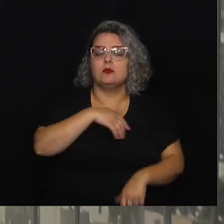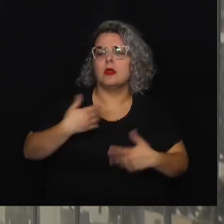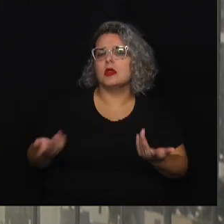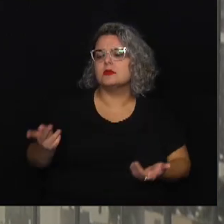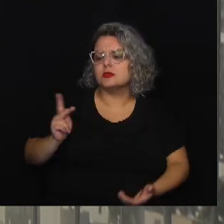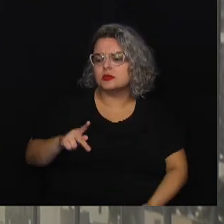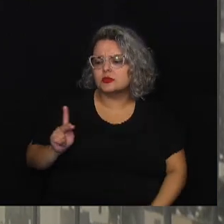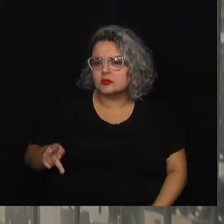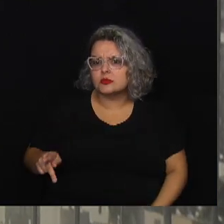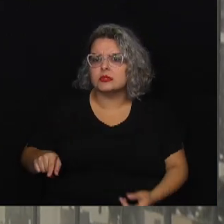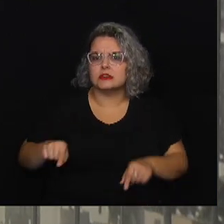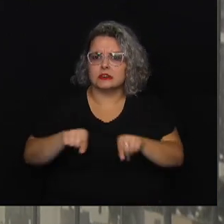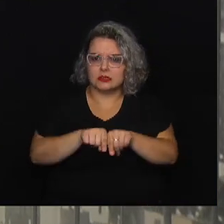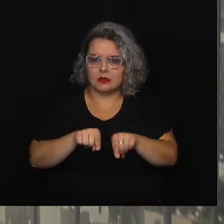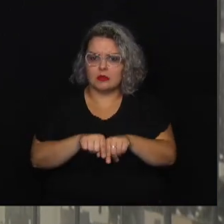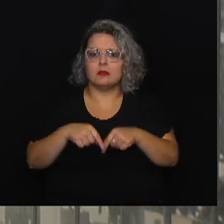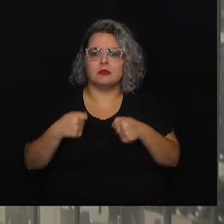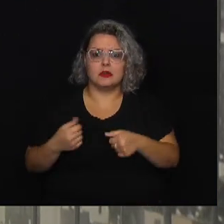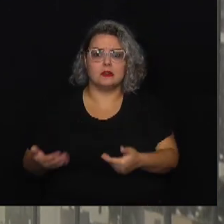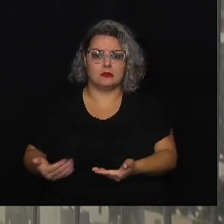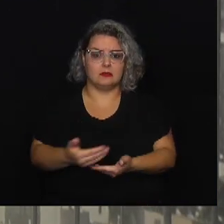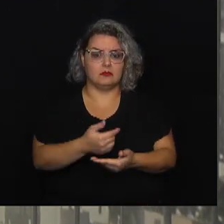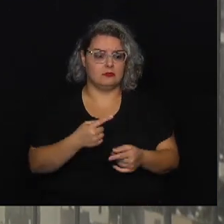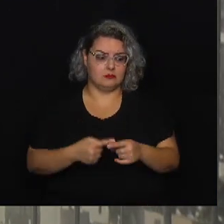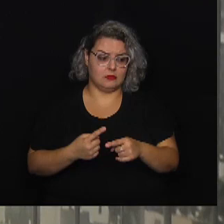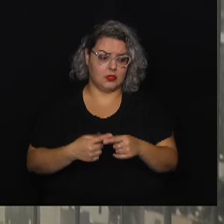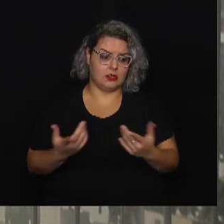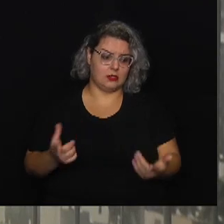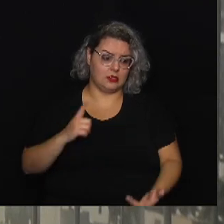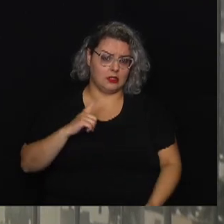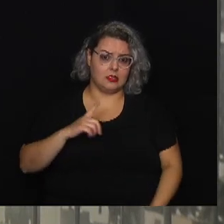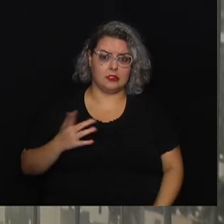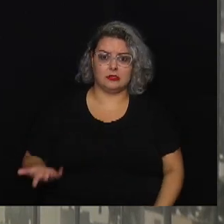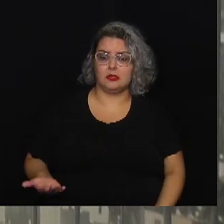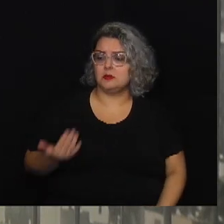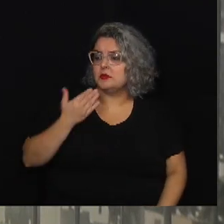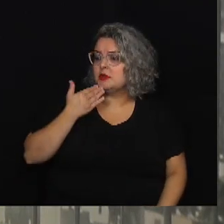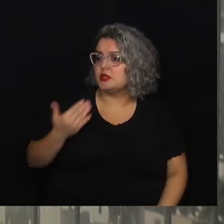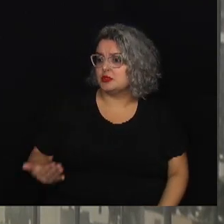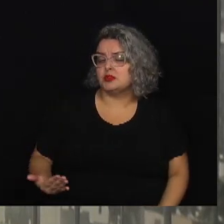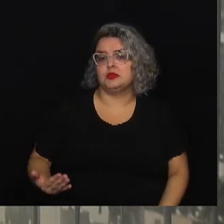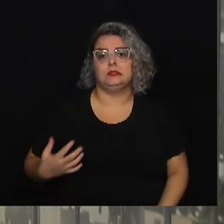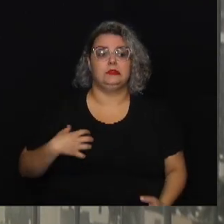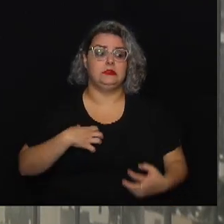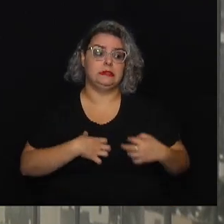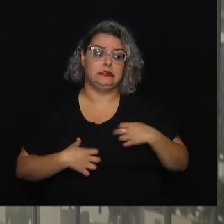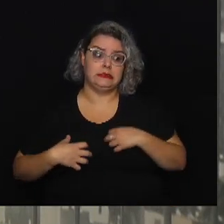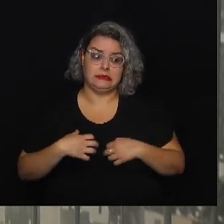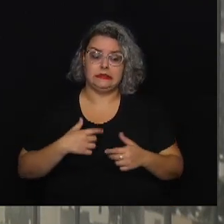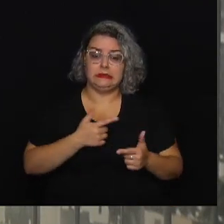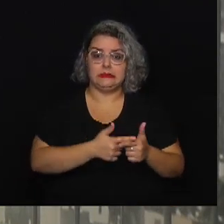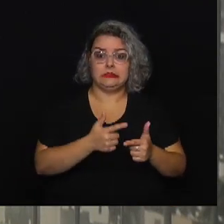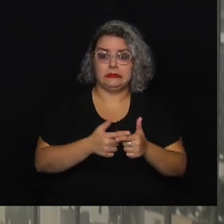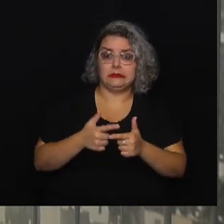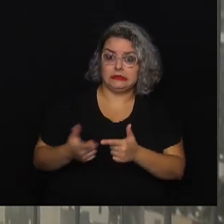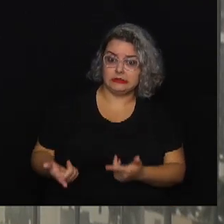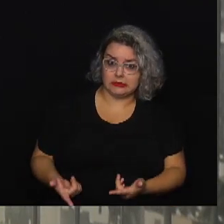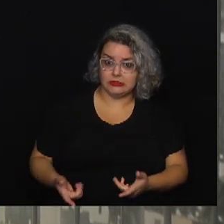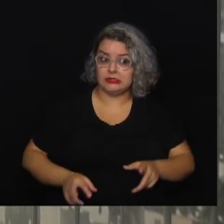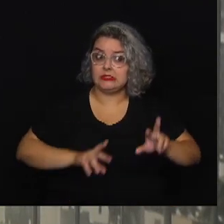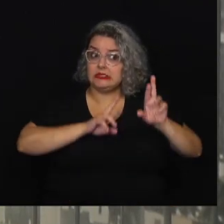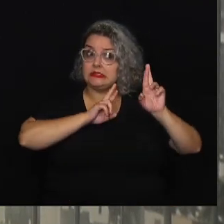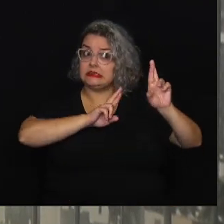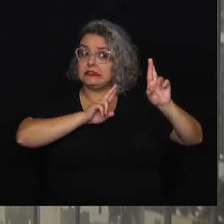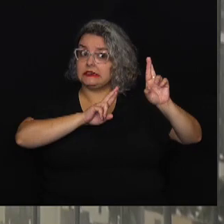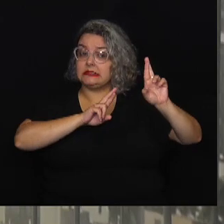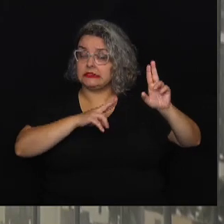Eles também precisam deste acolhimento porque eles têm demandas, inquietações, problemas,